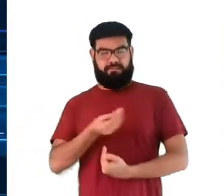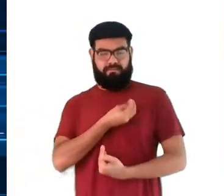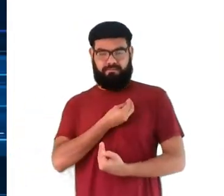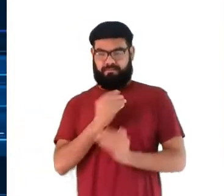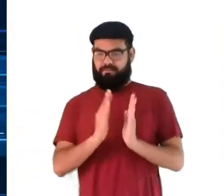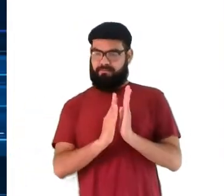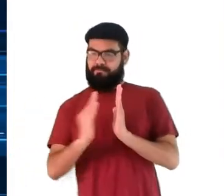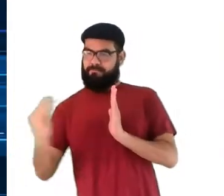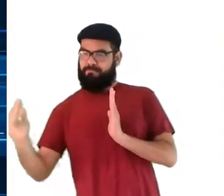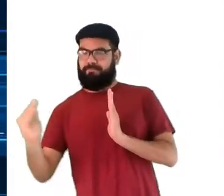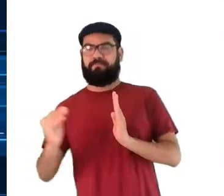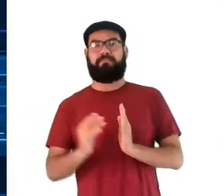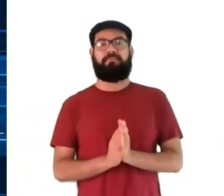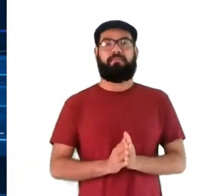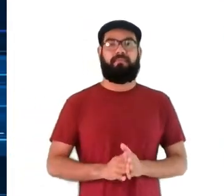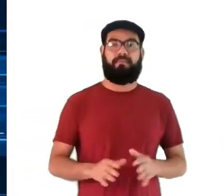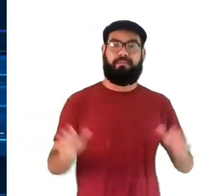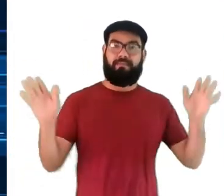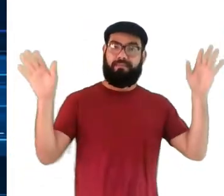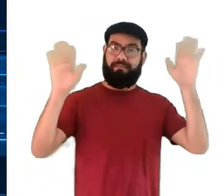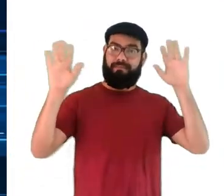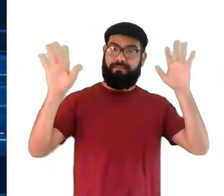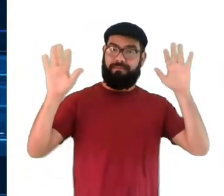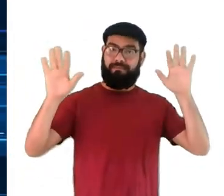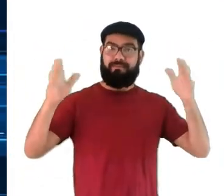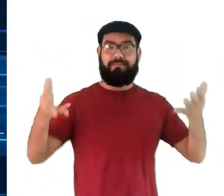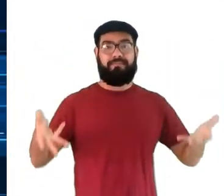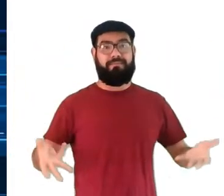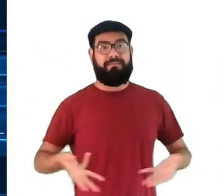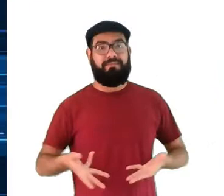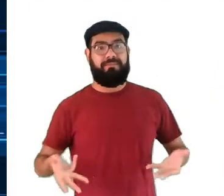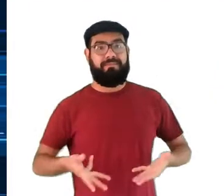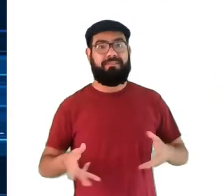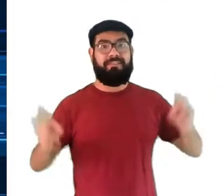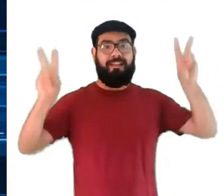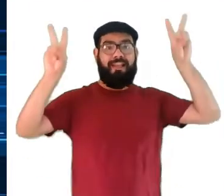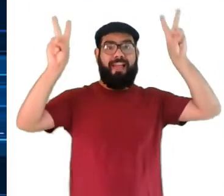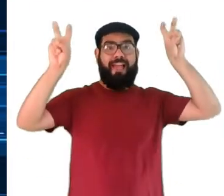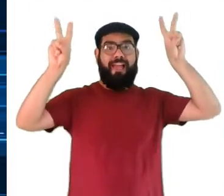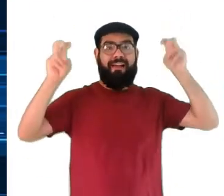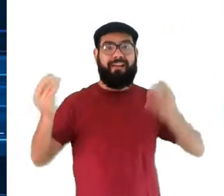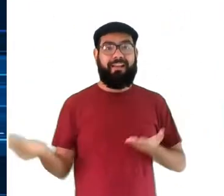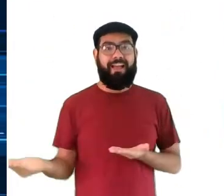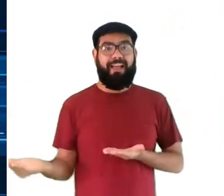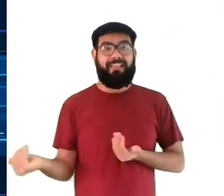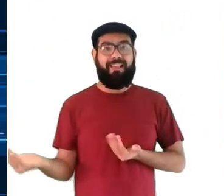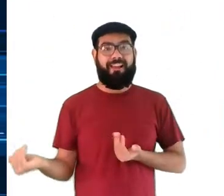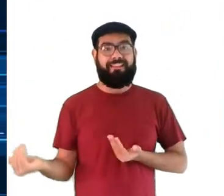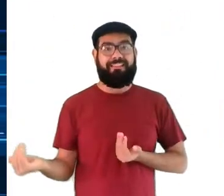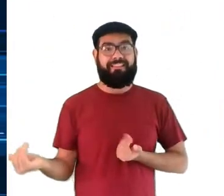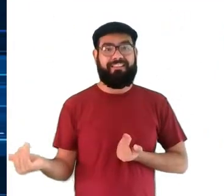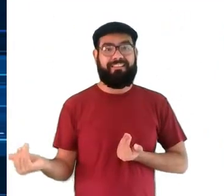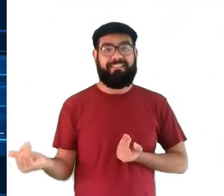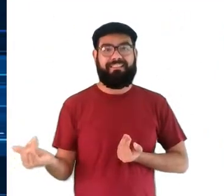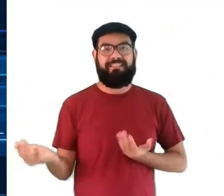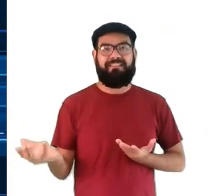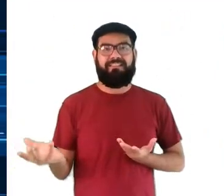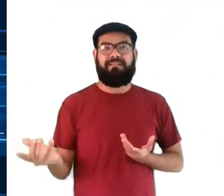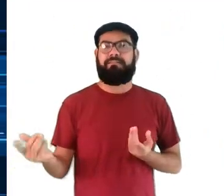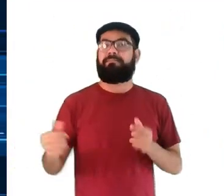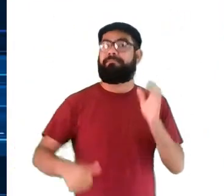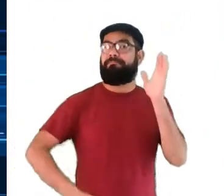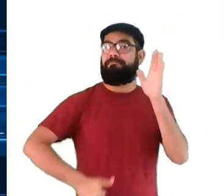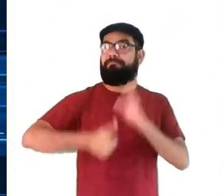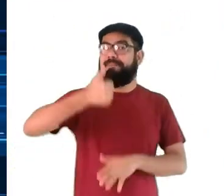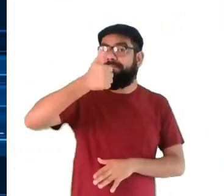Nós vamos falar, como vocês viram, sobre a adolescência. Muito bem, então, nós vamos ao desafio do dia da